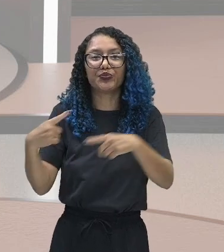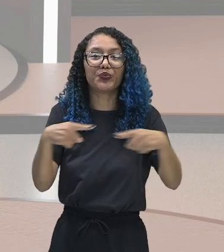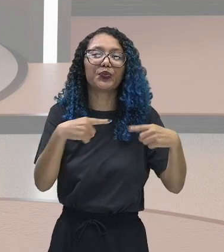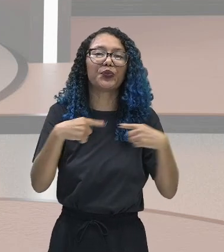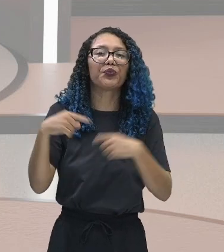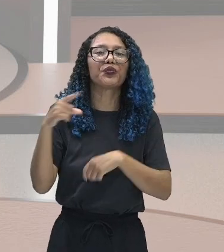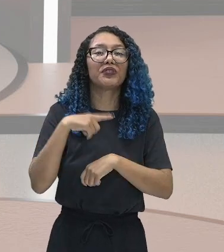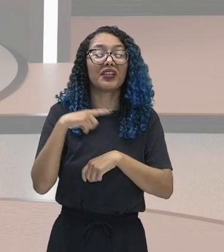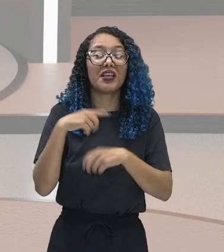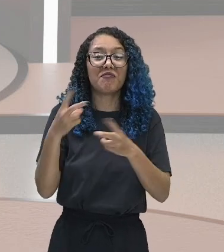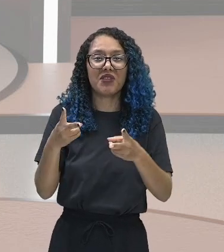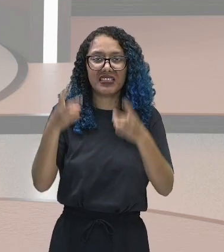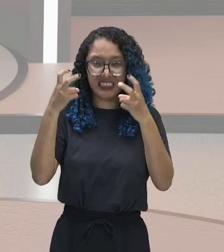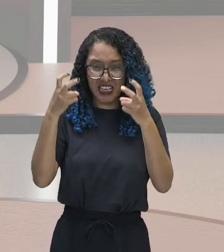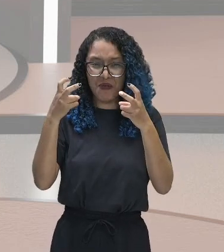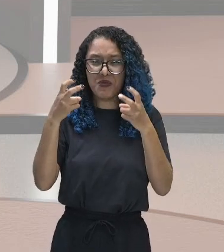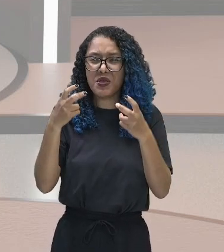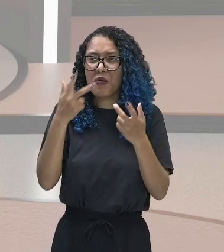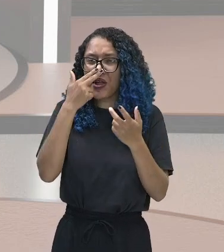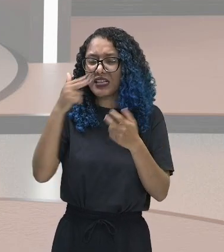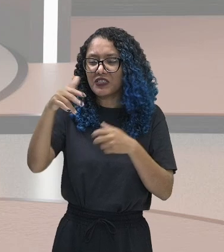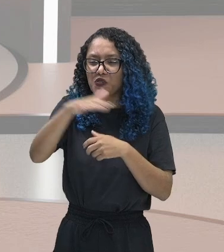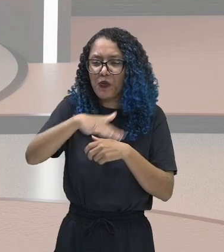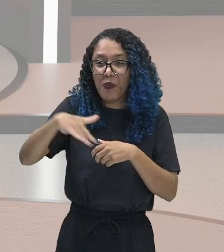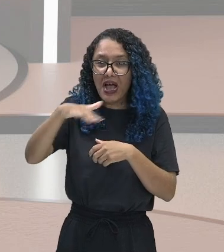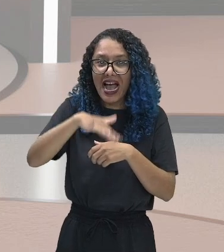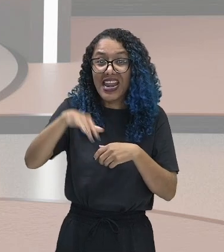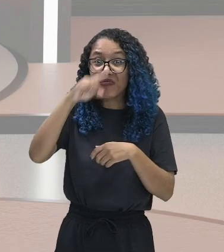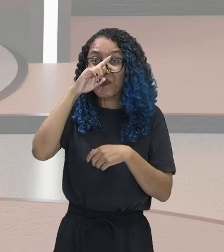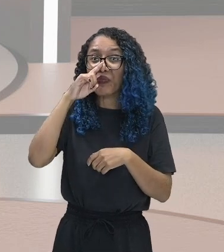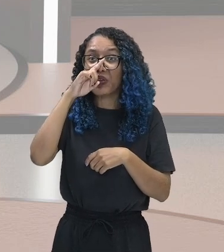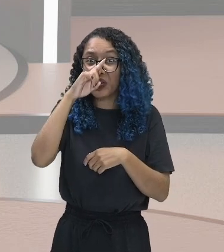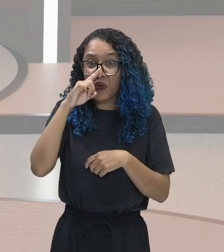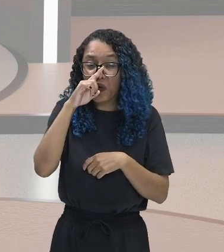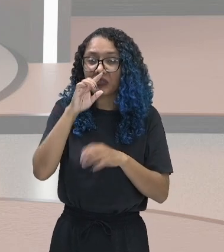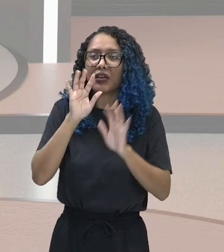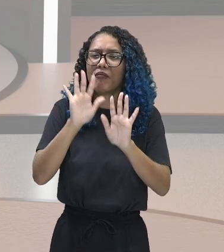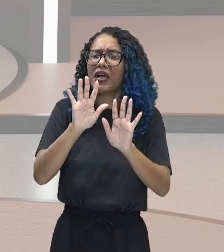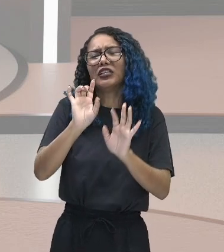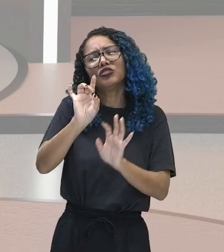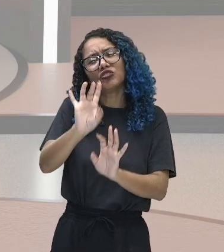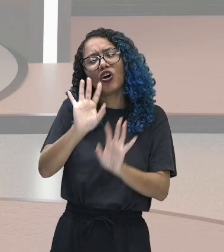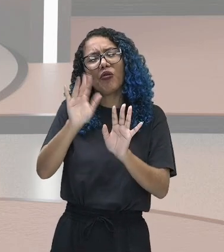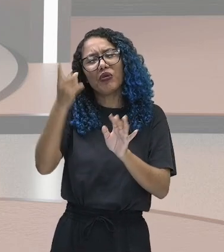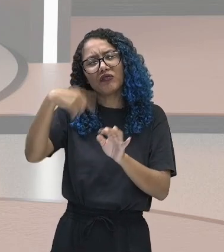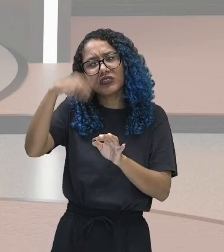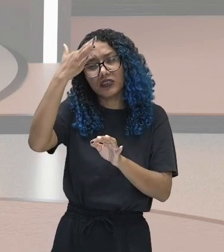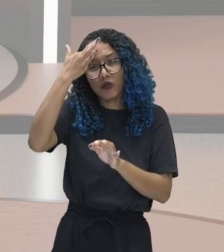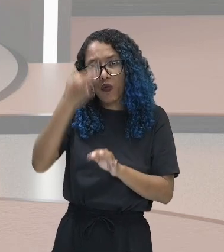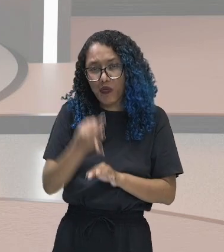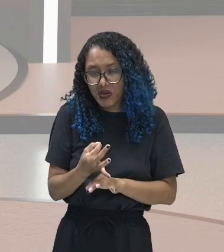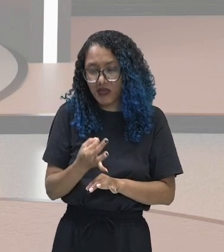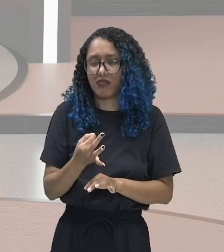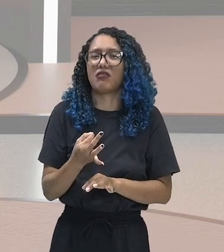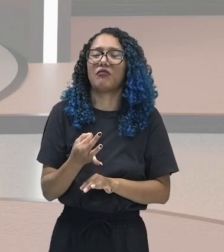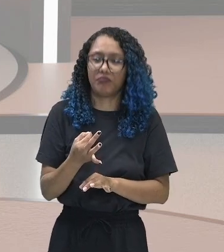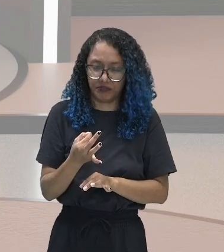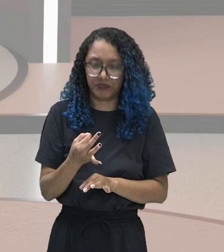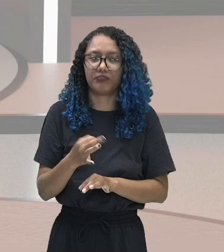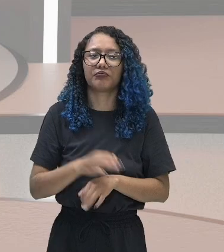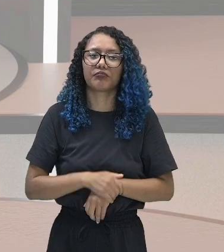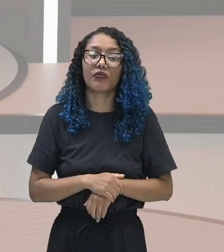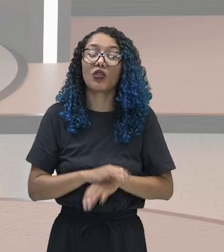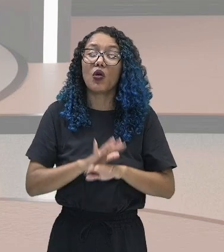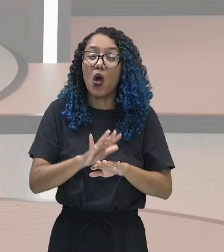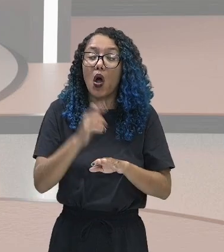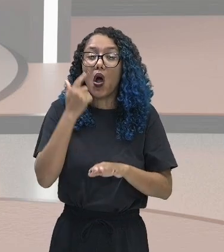como se fosse um campo minado, a gente pode se dizer assim, mas só para a compreensão de vocês, ok? Então, olha só, acompanhe comigo